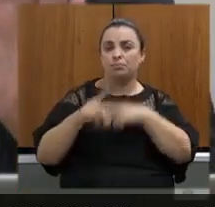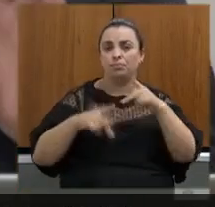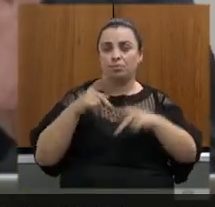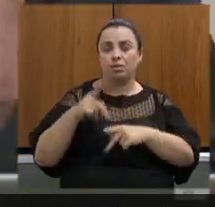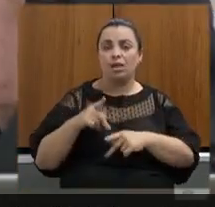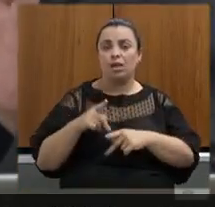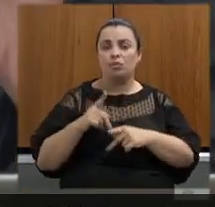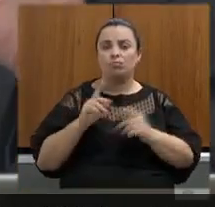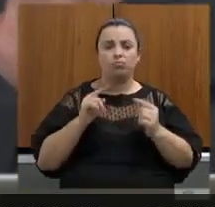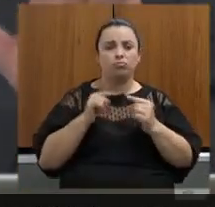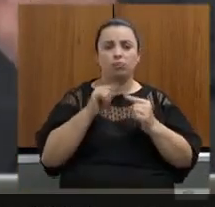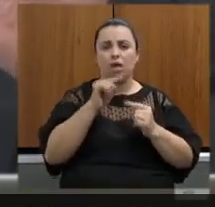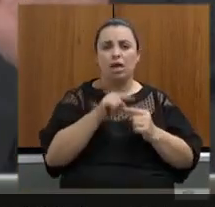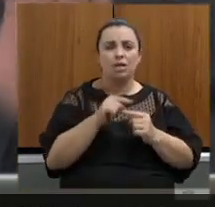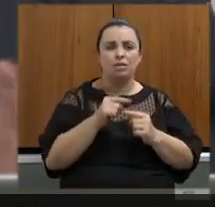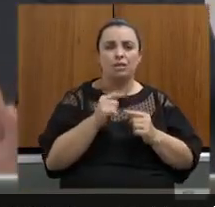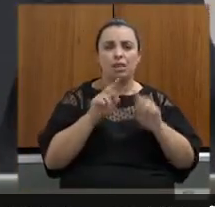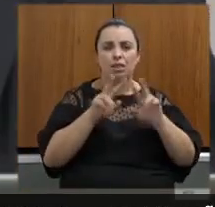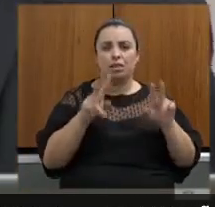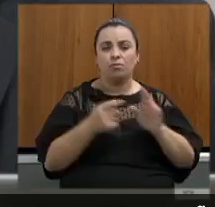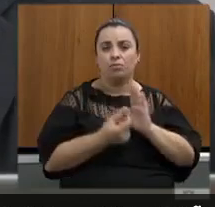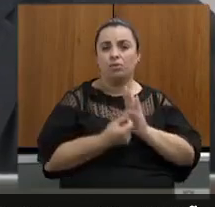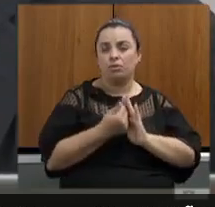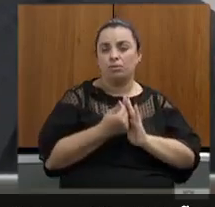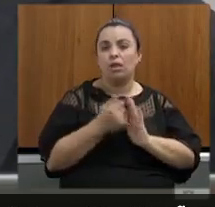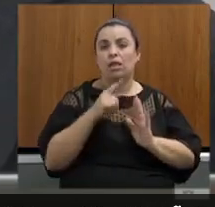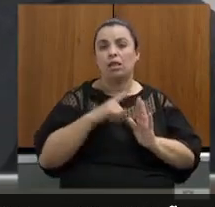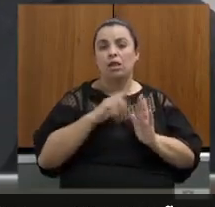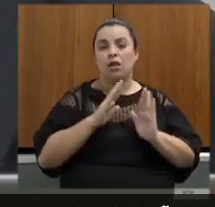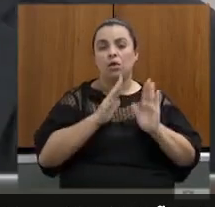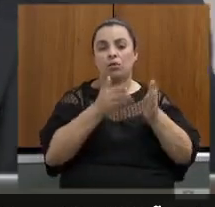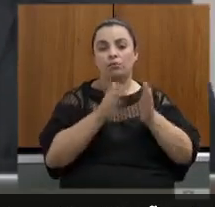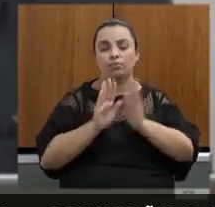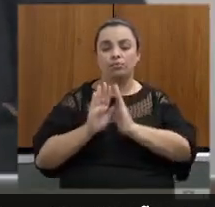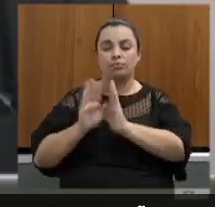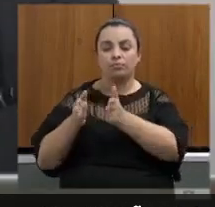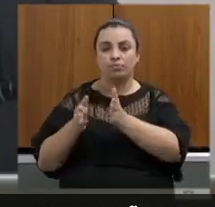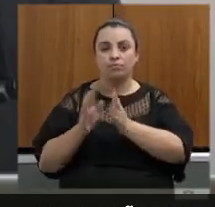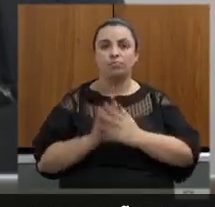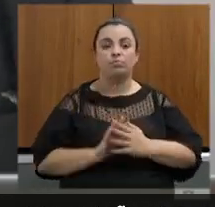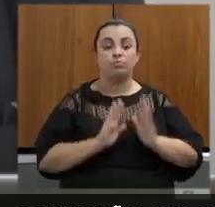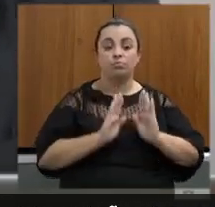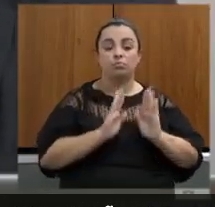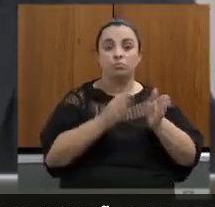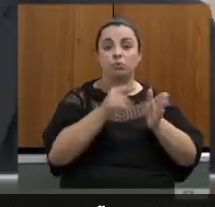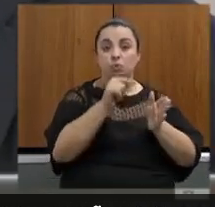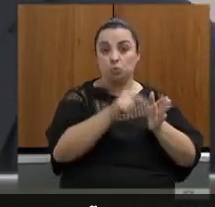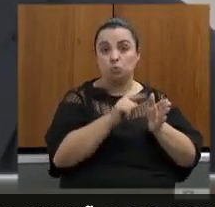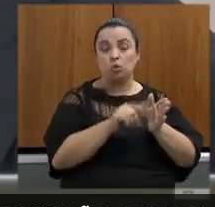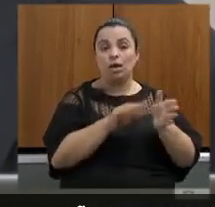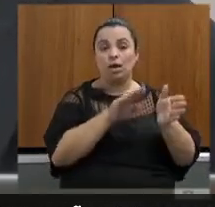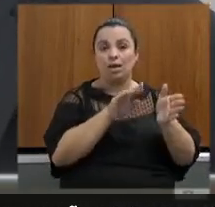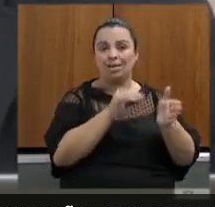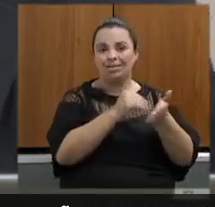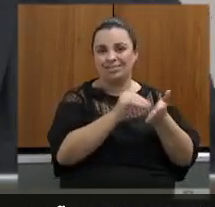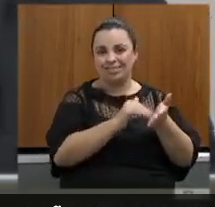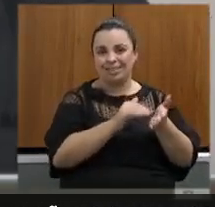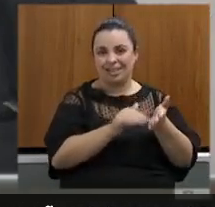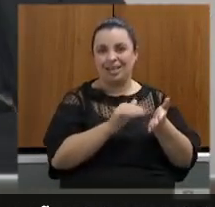ela alcançou dois dois focos um deles dirigirei à secretaria Luiza o outro foco